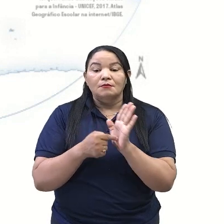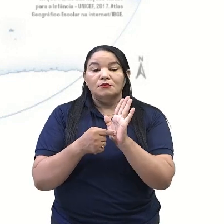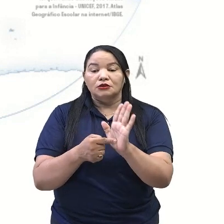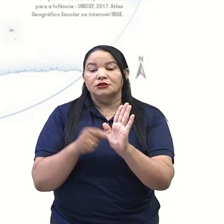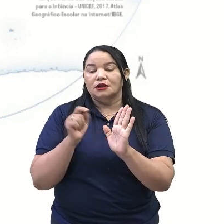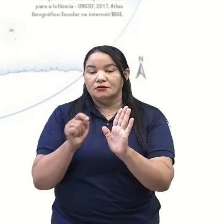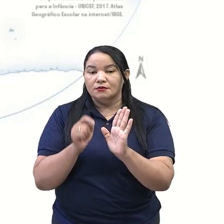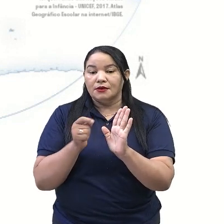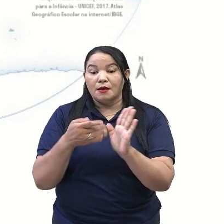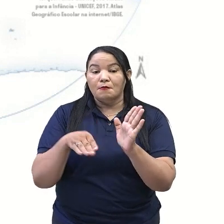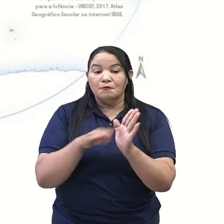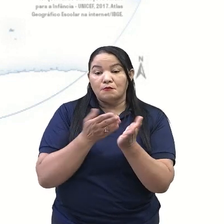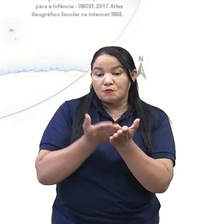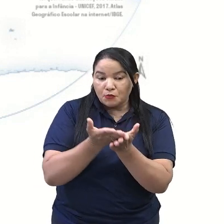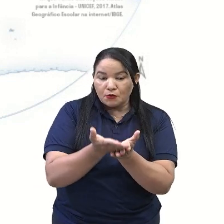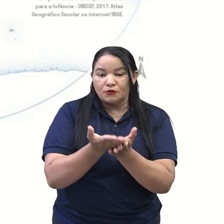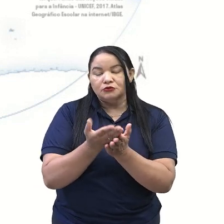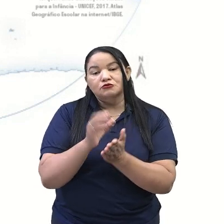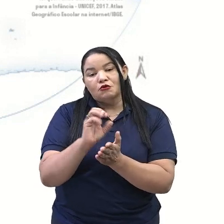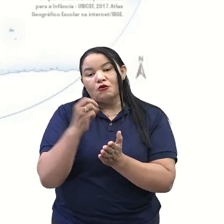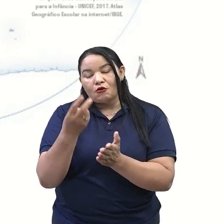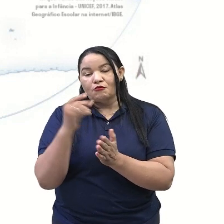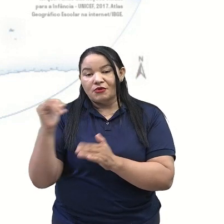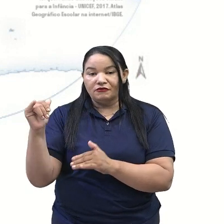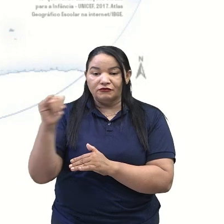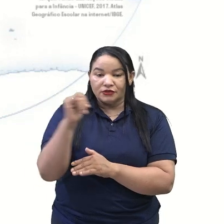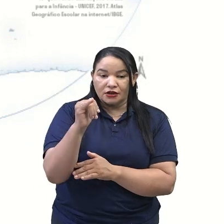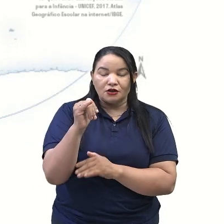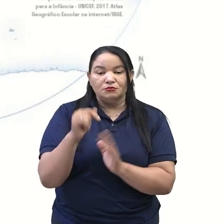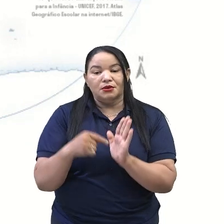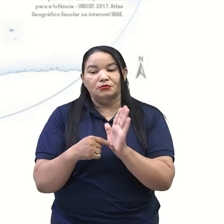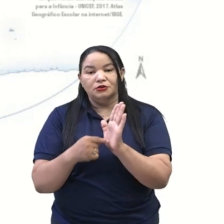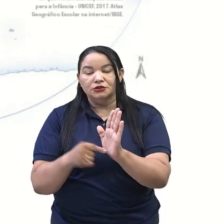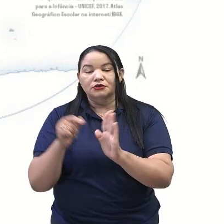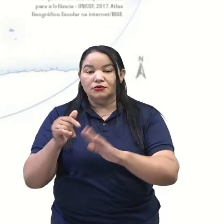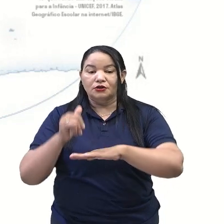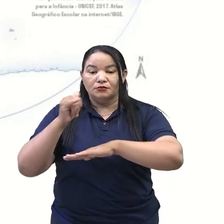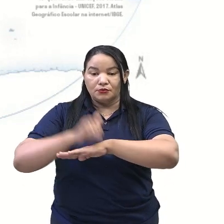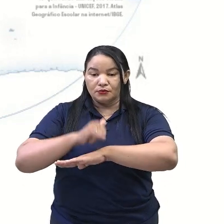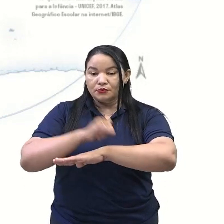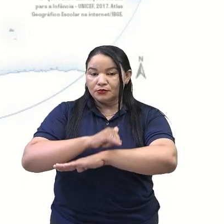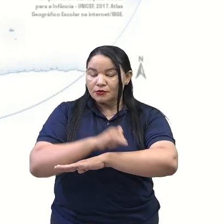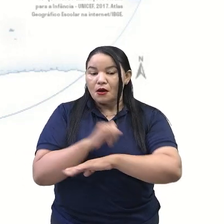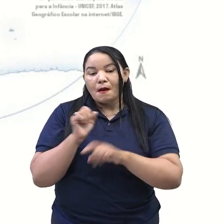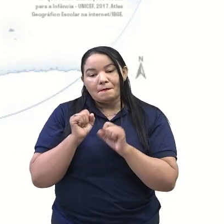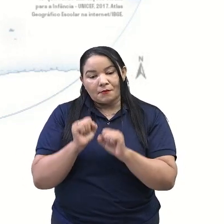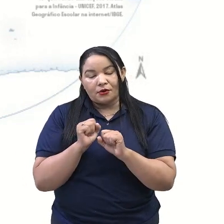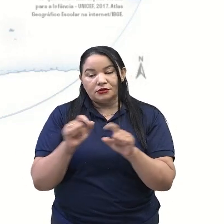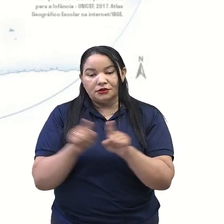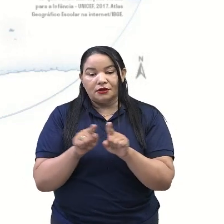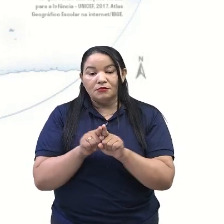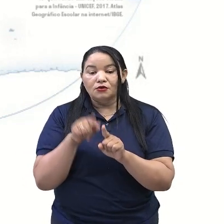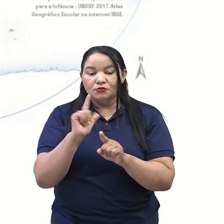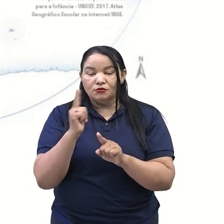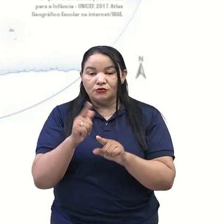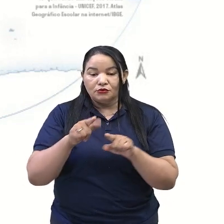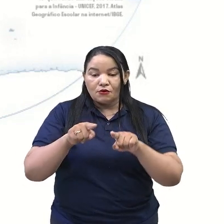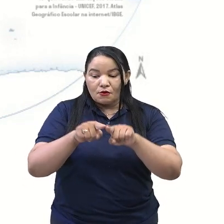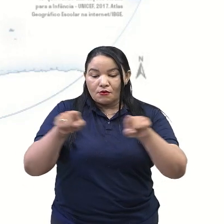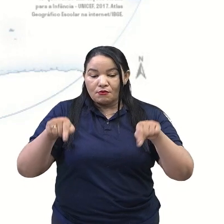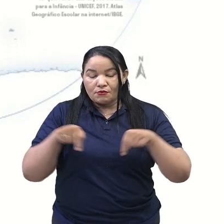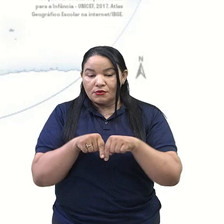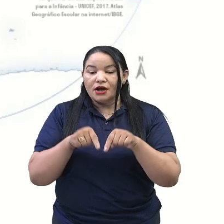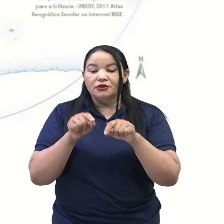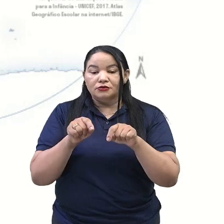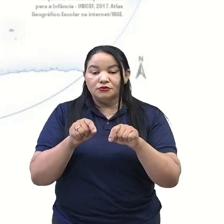um porto, a imagem de um avião para mostrar que ali é um aeroporto, pode ser um preenchimento de áreas com achuras, que